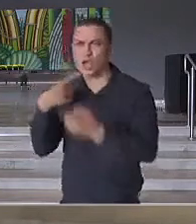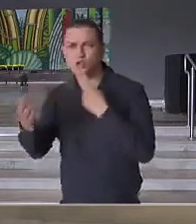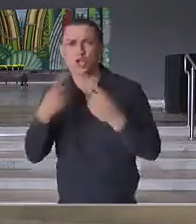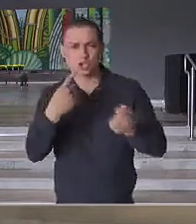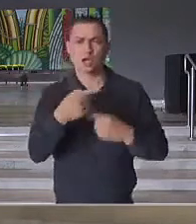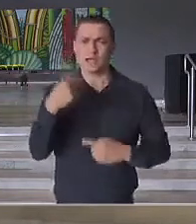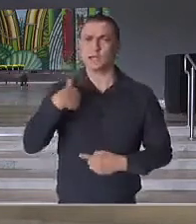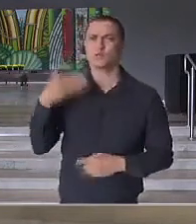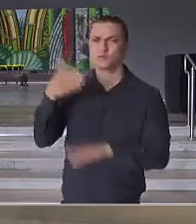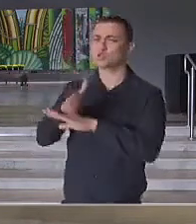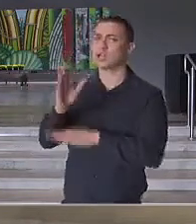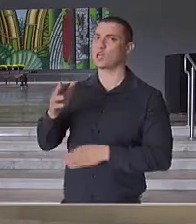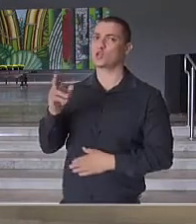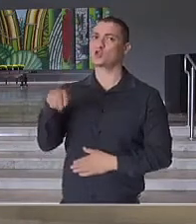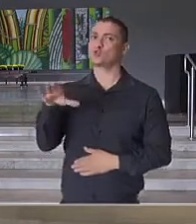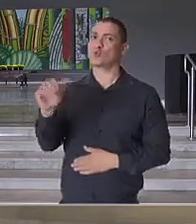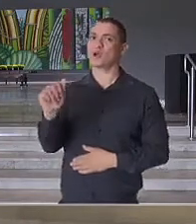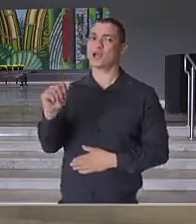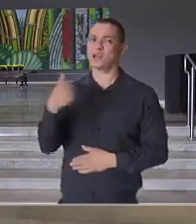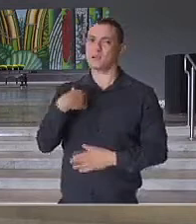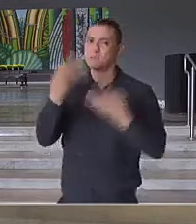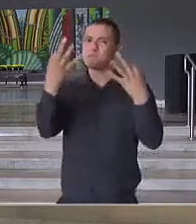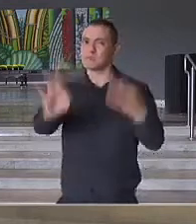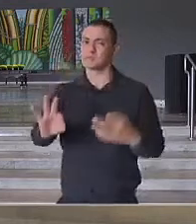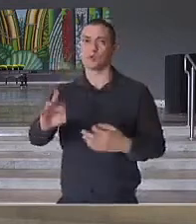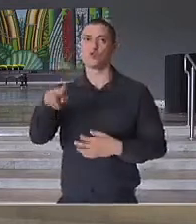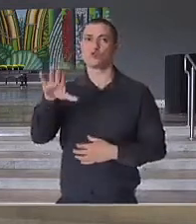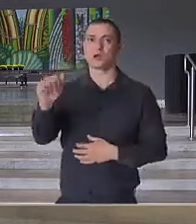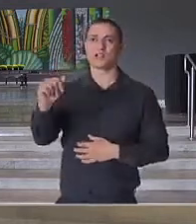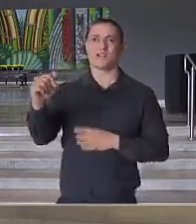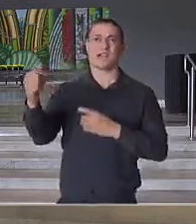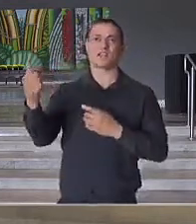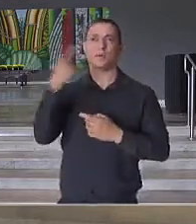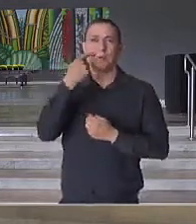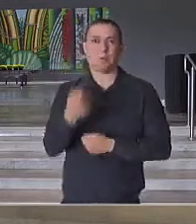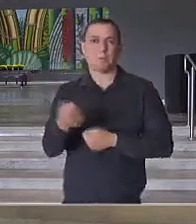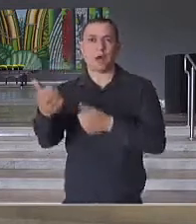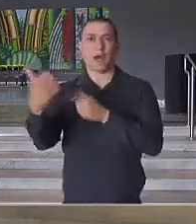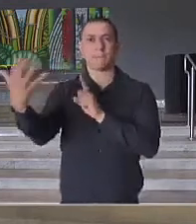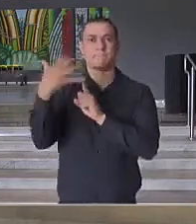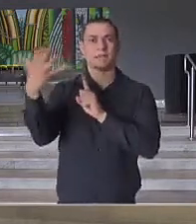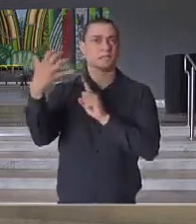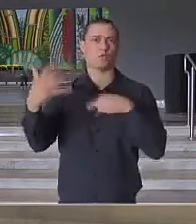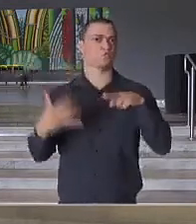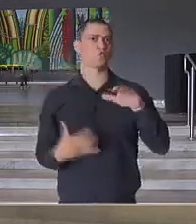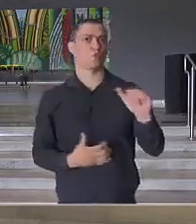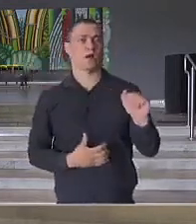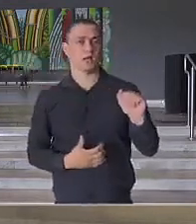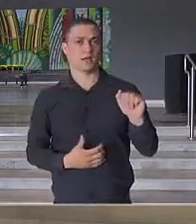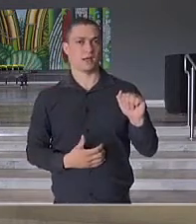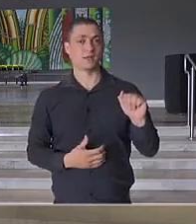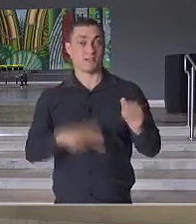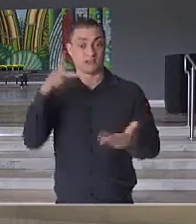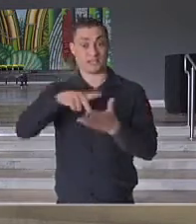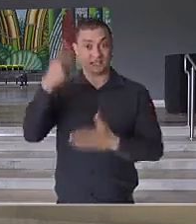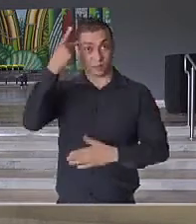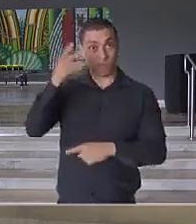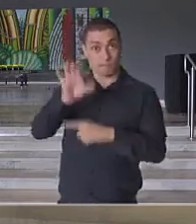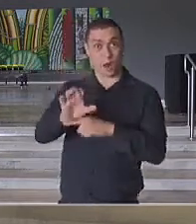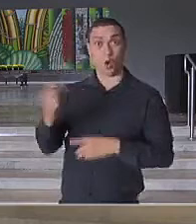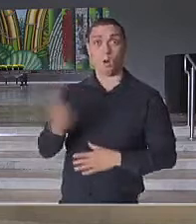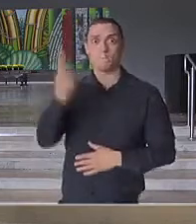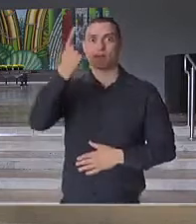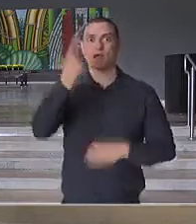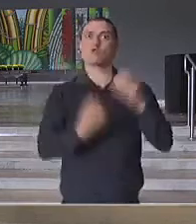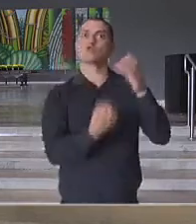te garanto que não houve em nenhum momento, nenhuma exceção a nenhuma pressão que foi realizada. Muito pelo contrário, o Estado de São Paulo foi o primeiro a criar um